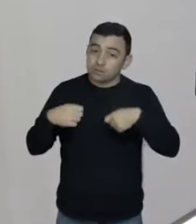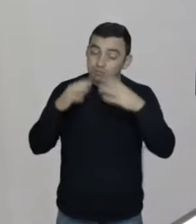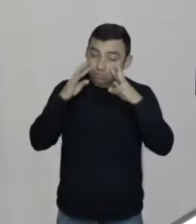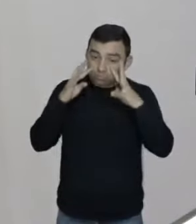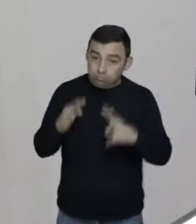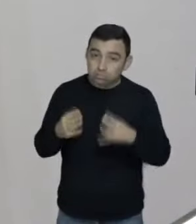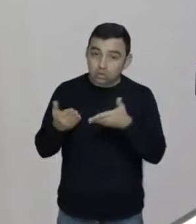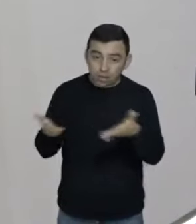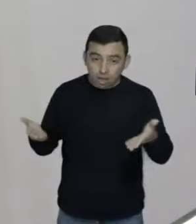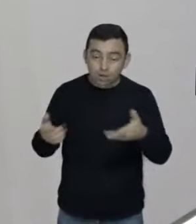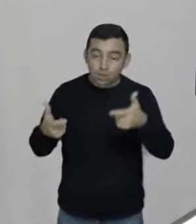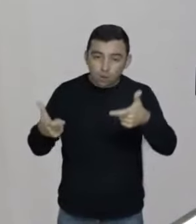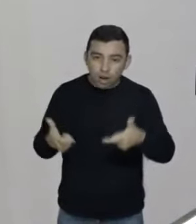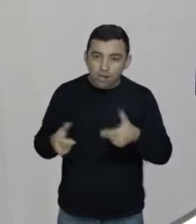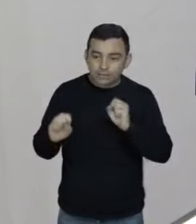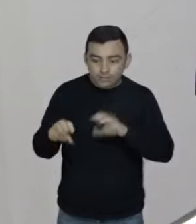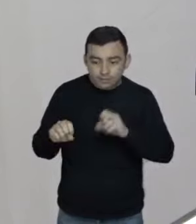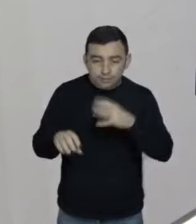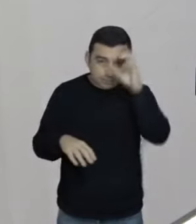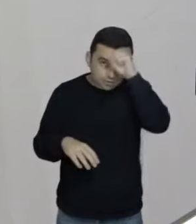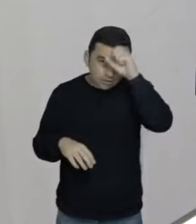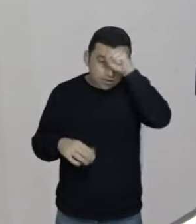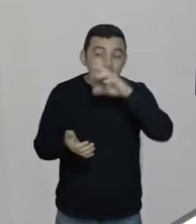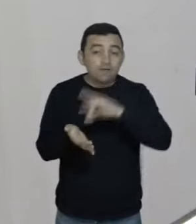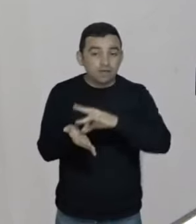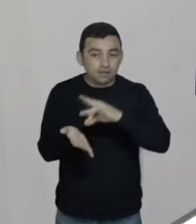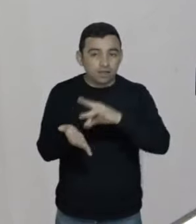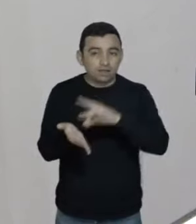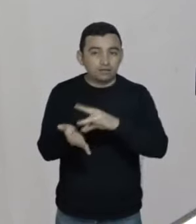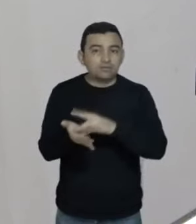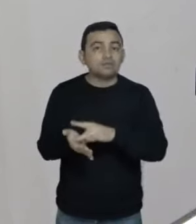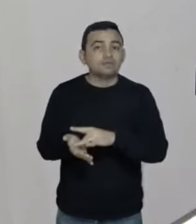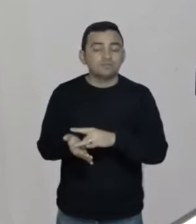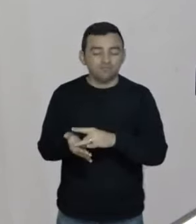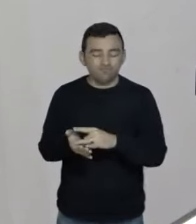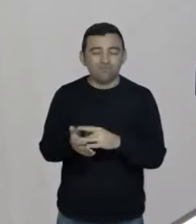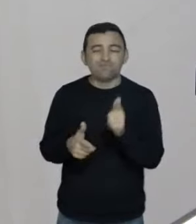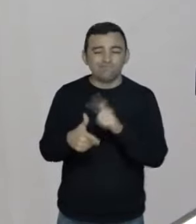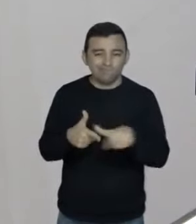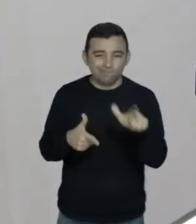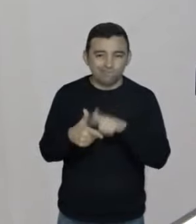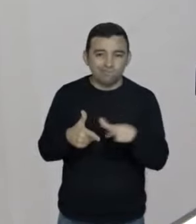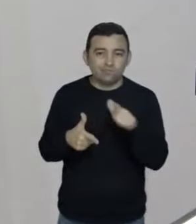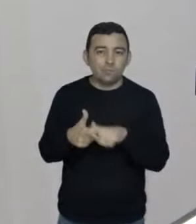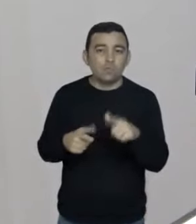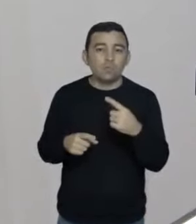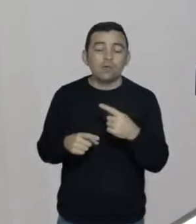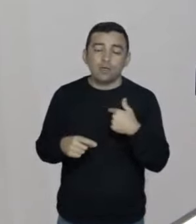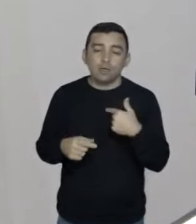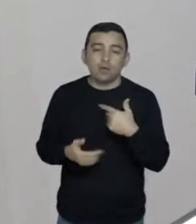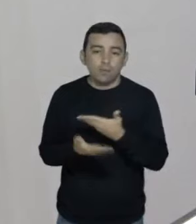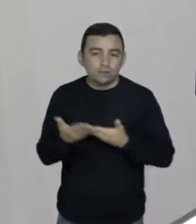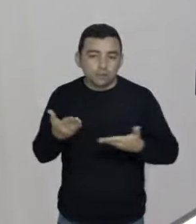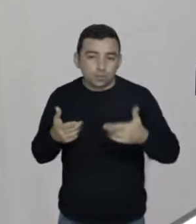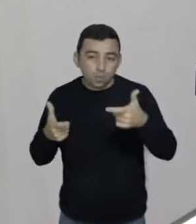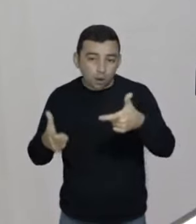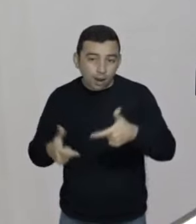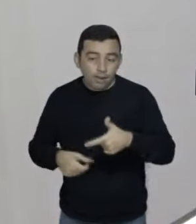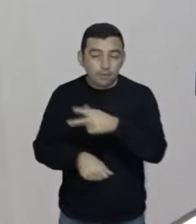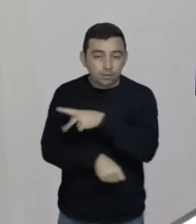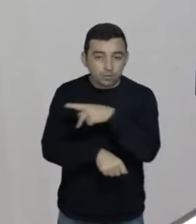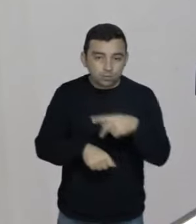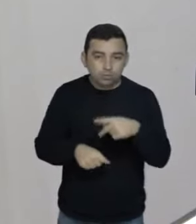aprendizagem das crianças está realmente e completamente comprometida pois Compartilhe o espaço pedagógico com as obras